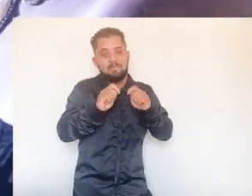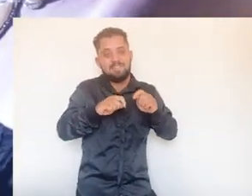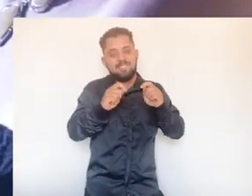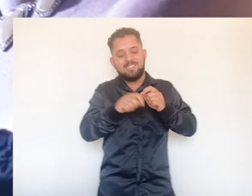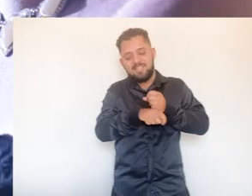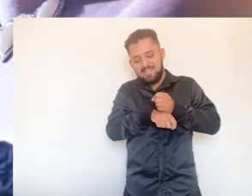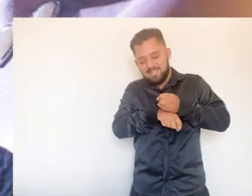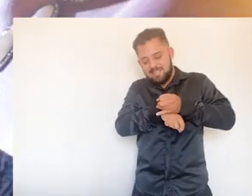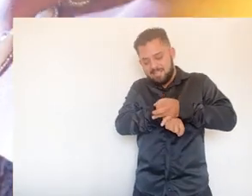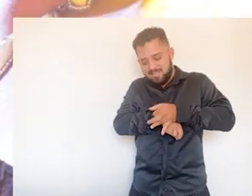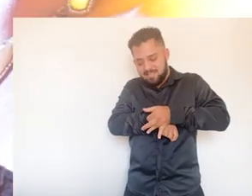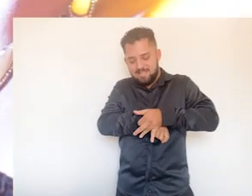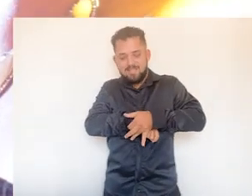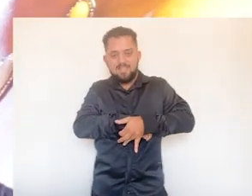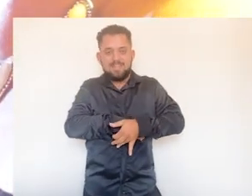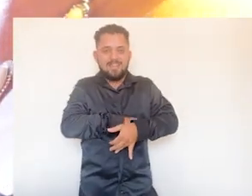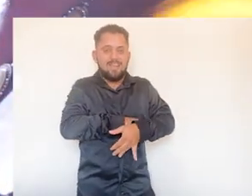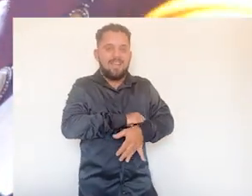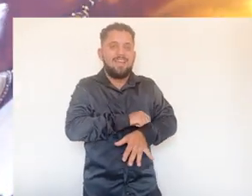amanhecer.